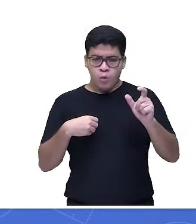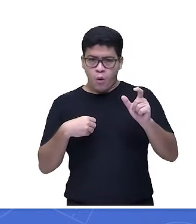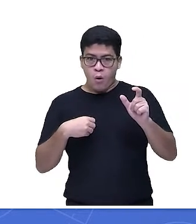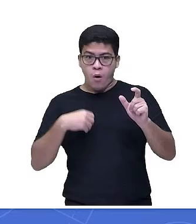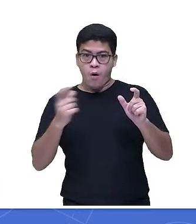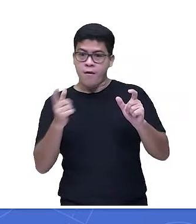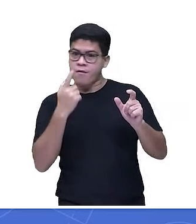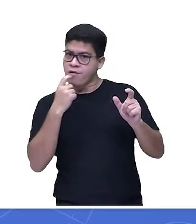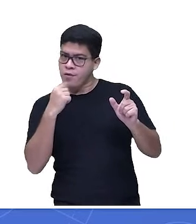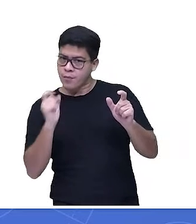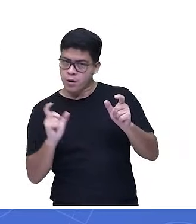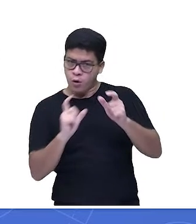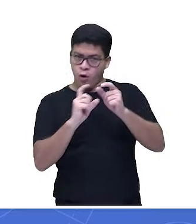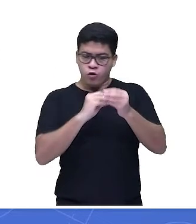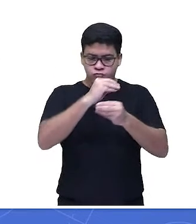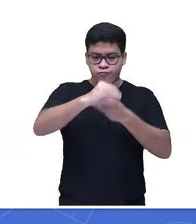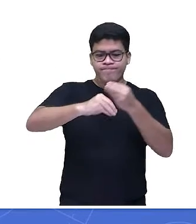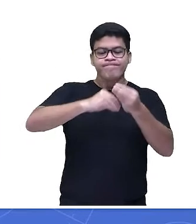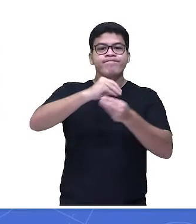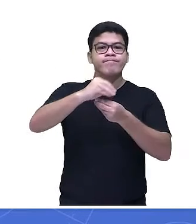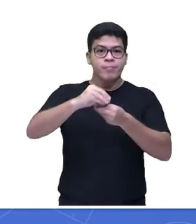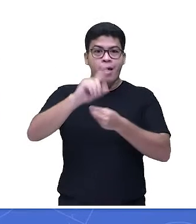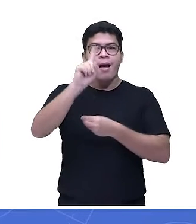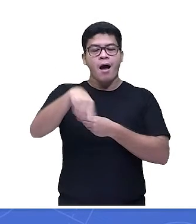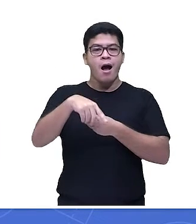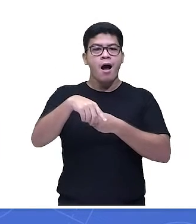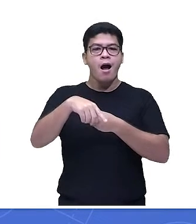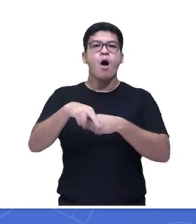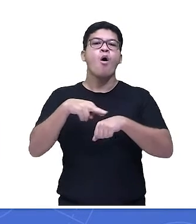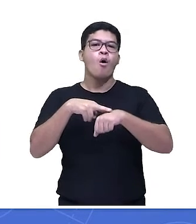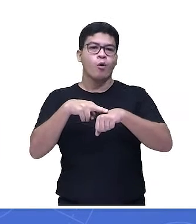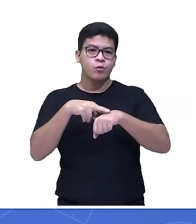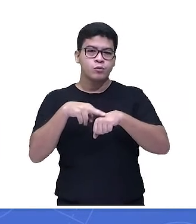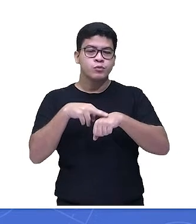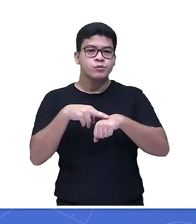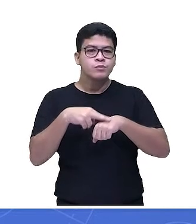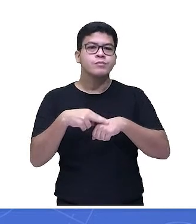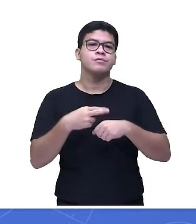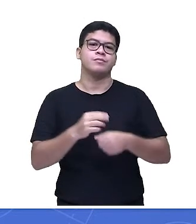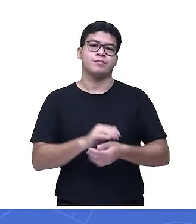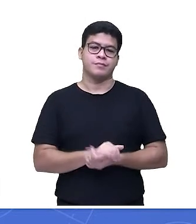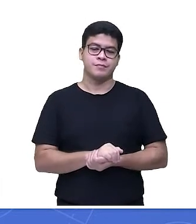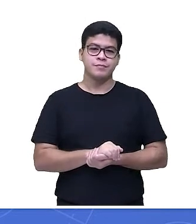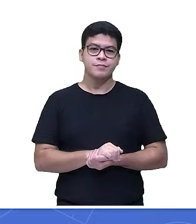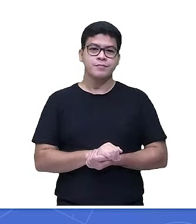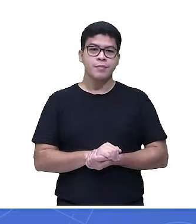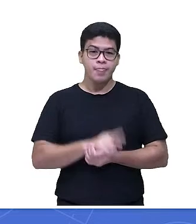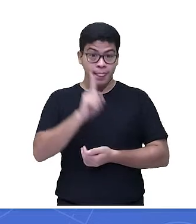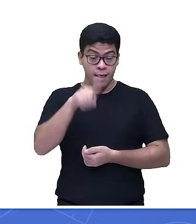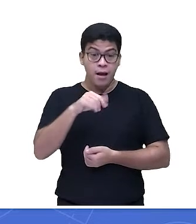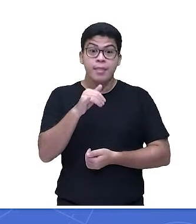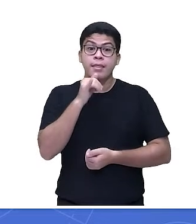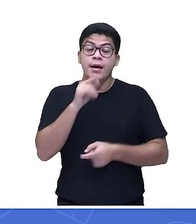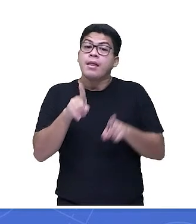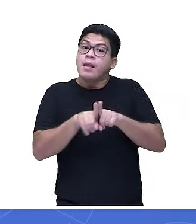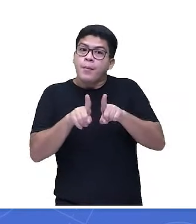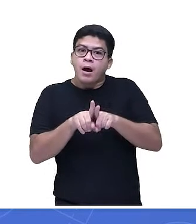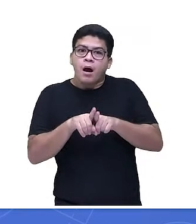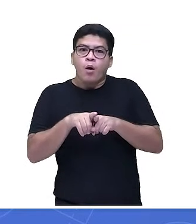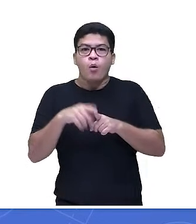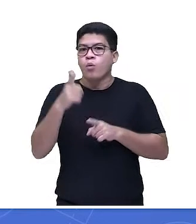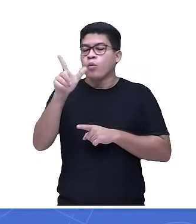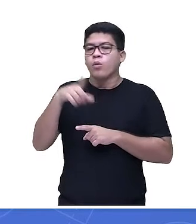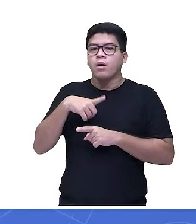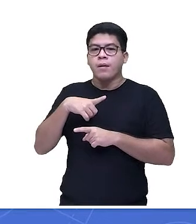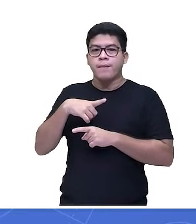consegue, misturando o azul com o vermelho, obter a cor roxo. E a gente tem também uma terceira mistura,